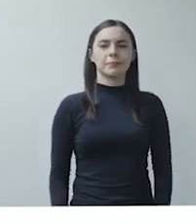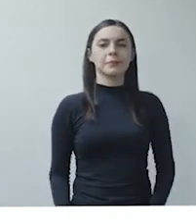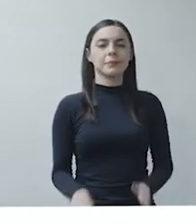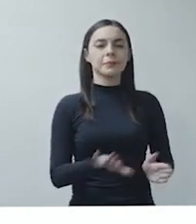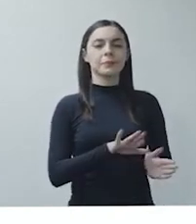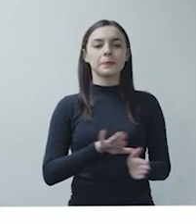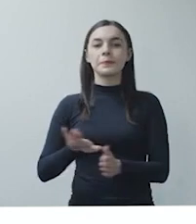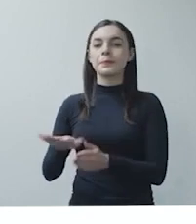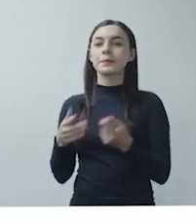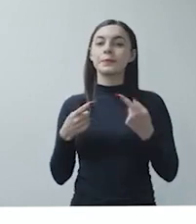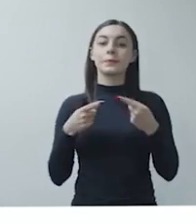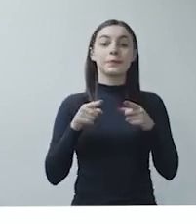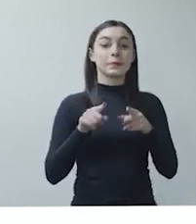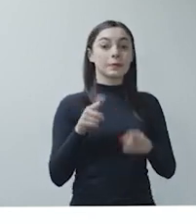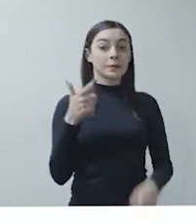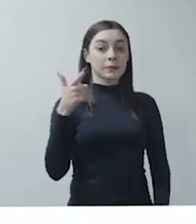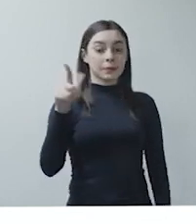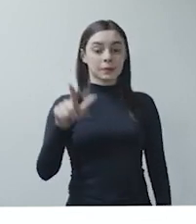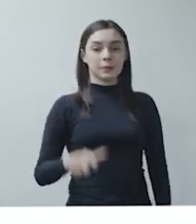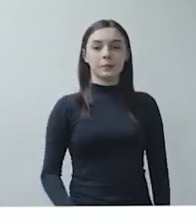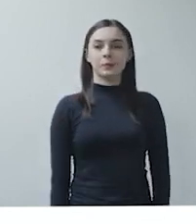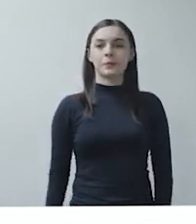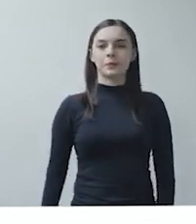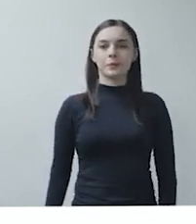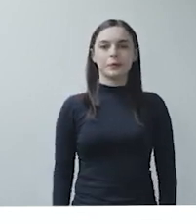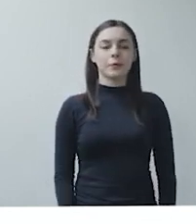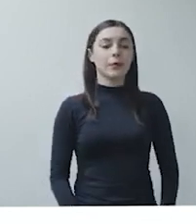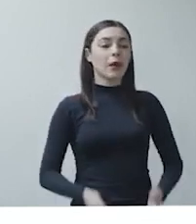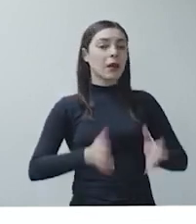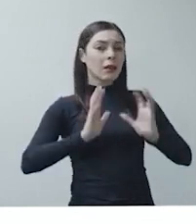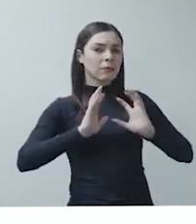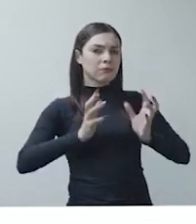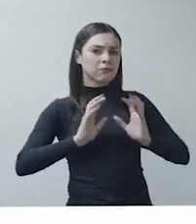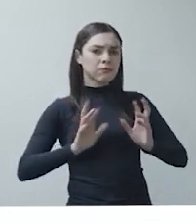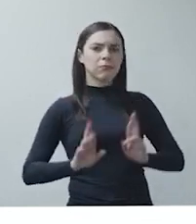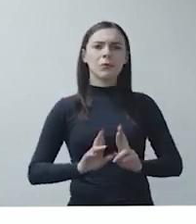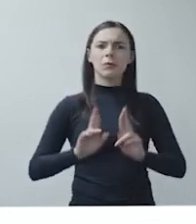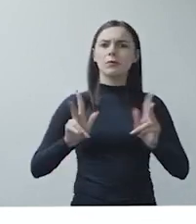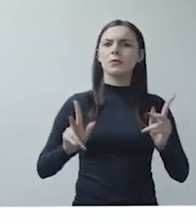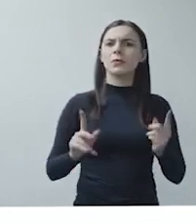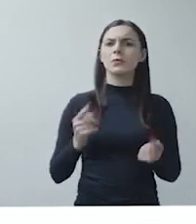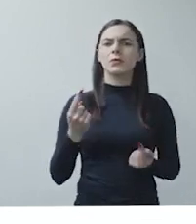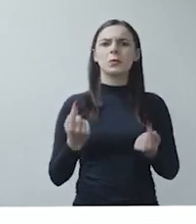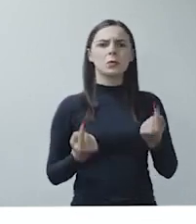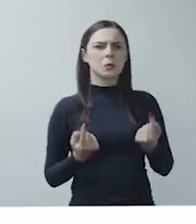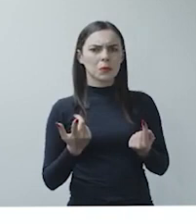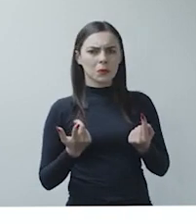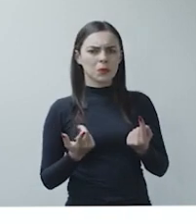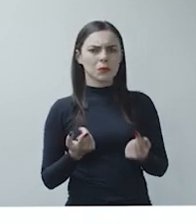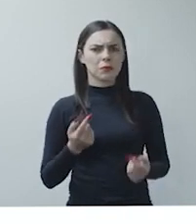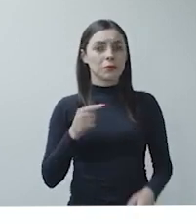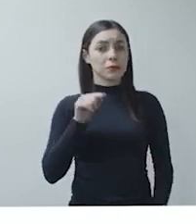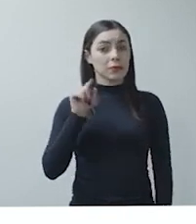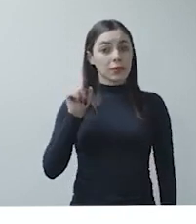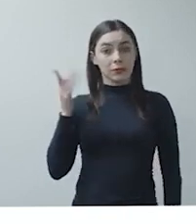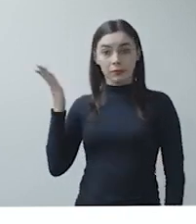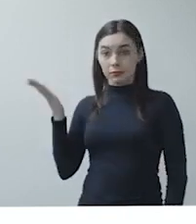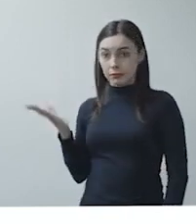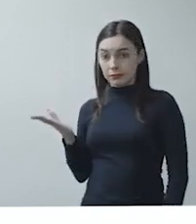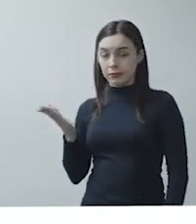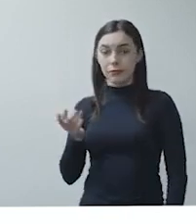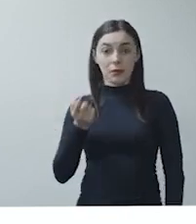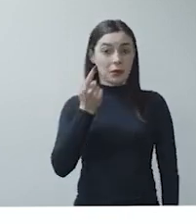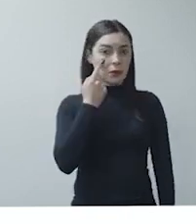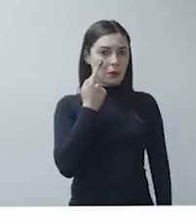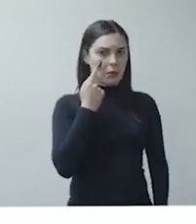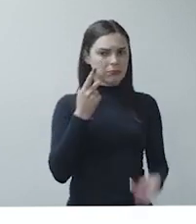desafio. Qual é a diferença? A bola diferente. Qual é a bola que vai estar diferente desta aqui? Vamos